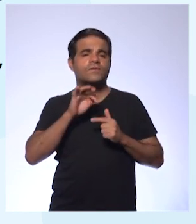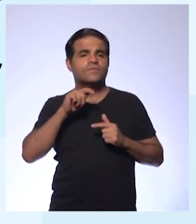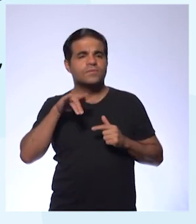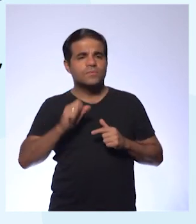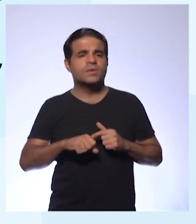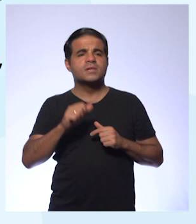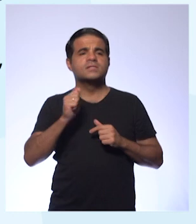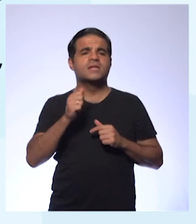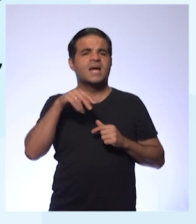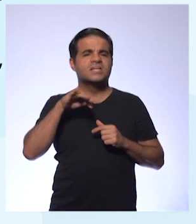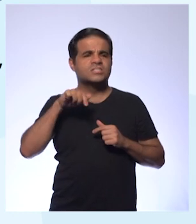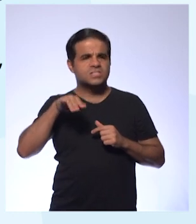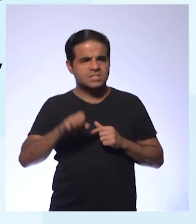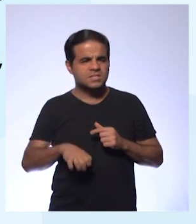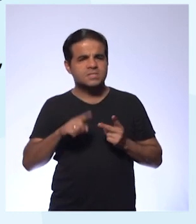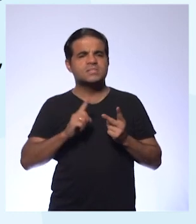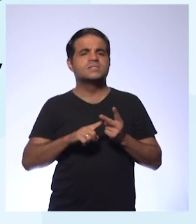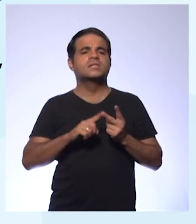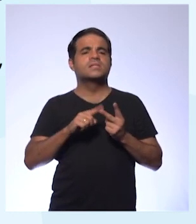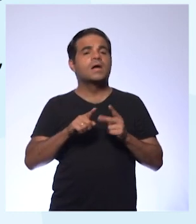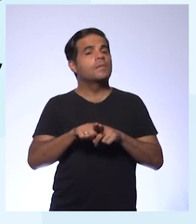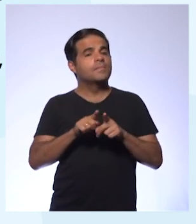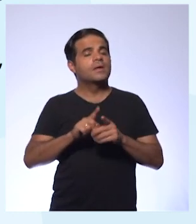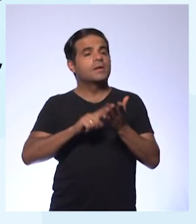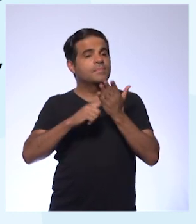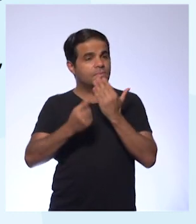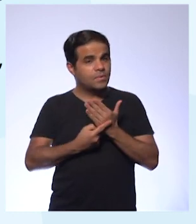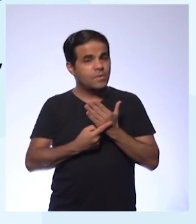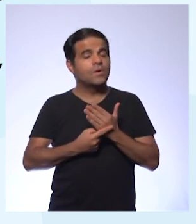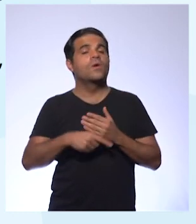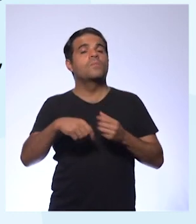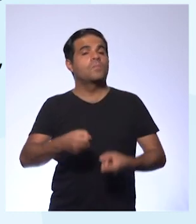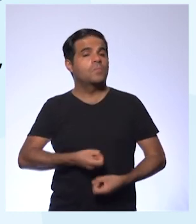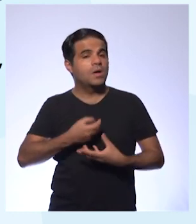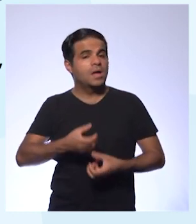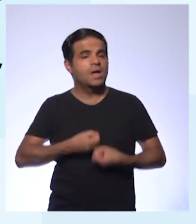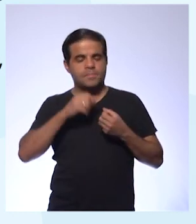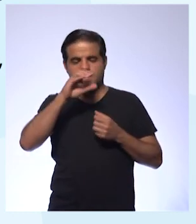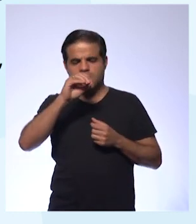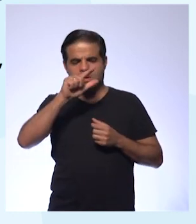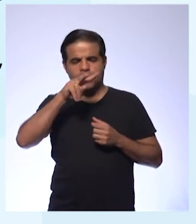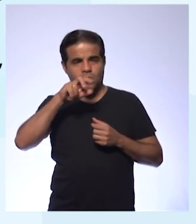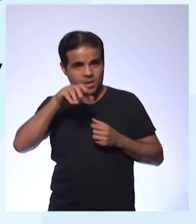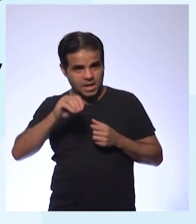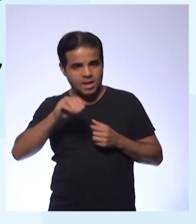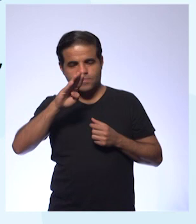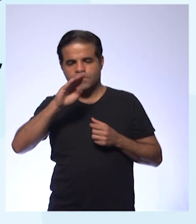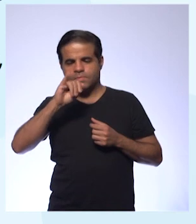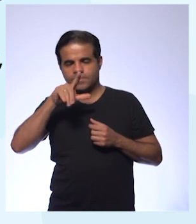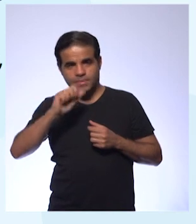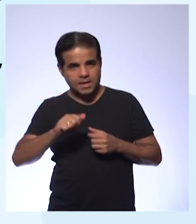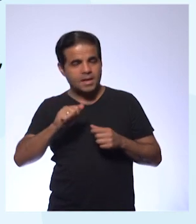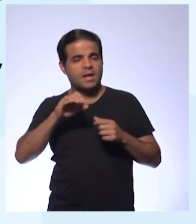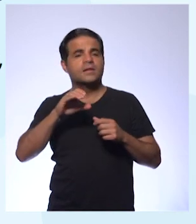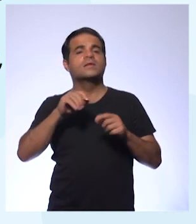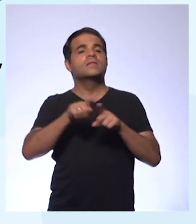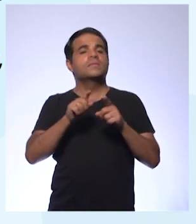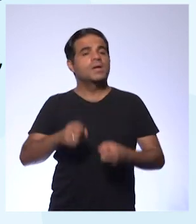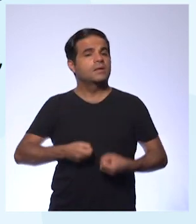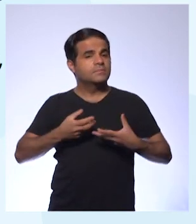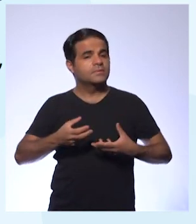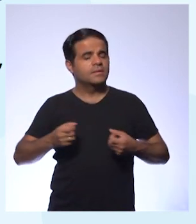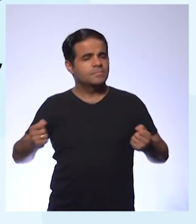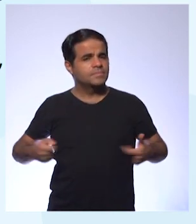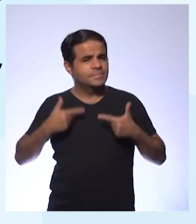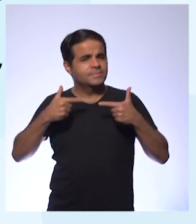e metáfora no poema do Olavo Bilac e no Slam da Isa. Assistimos a